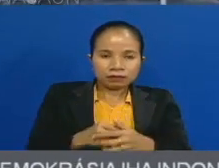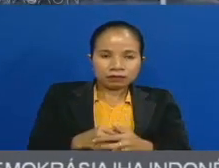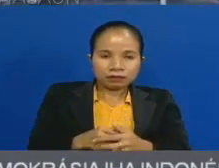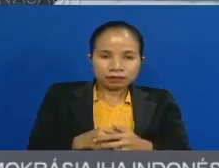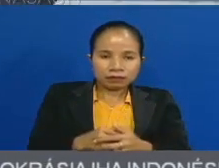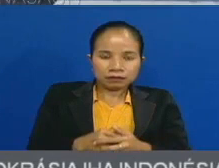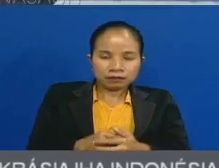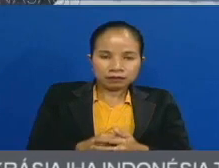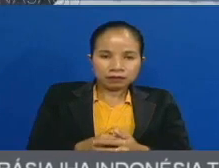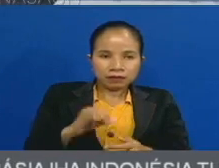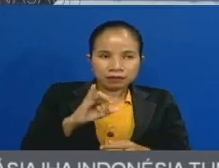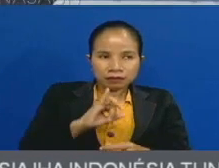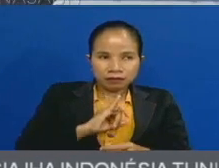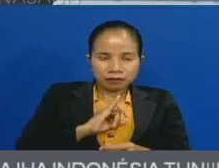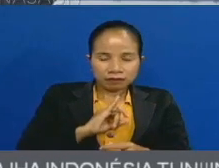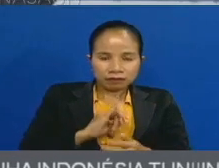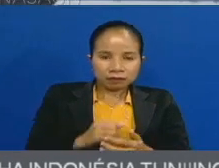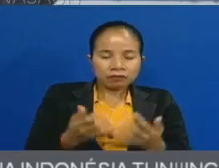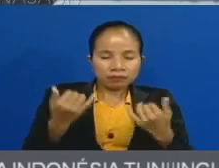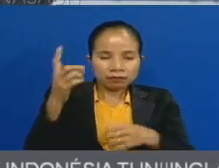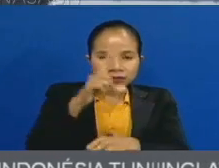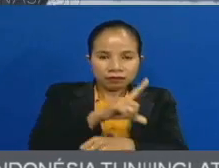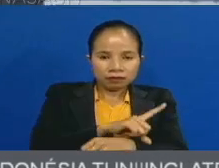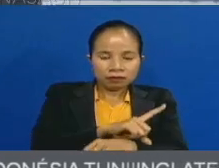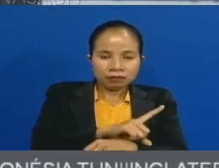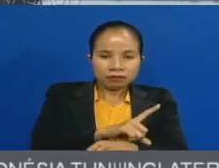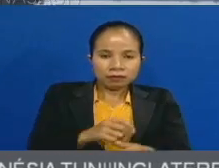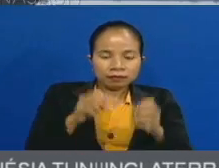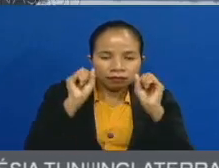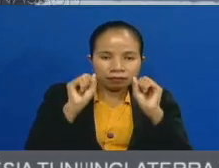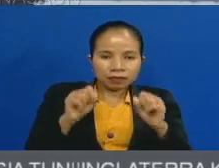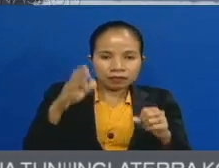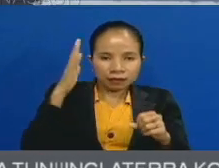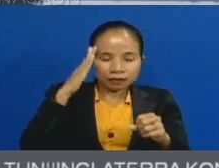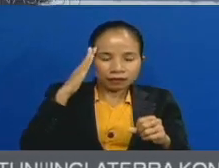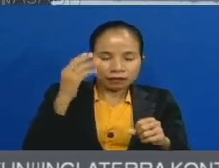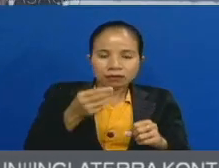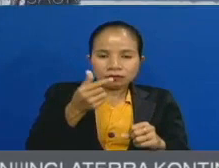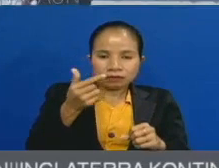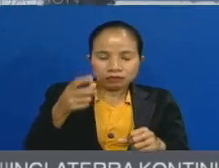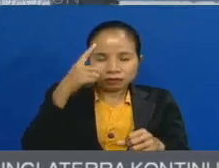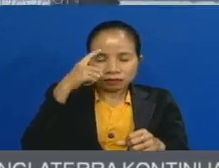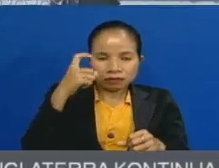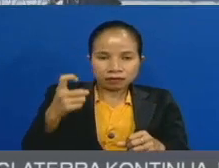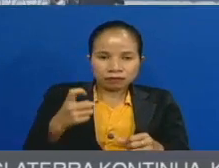Estadista bahau. Hau ohin loro bele kuinese tuan tamba